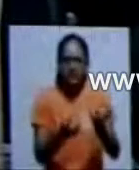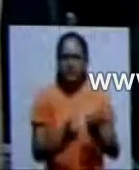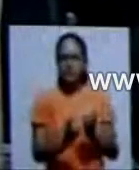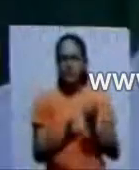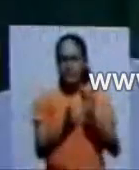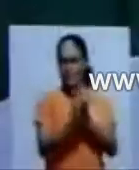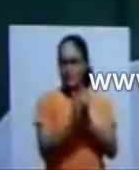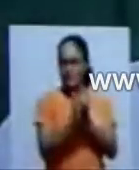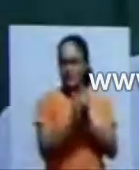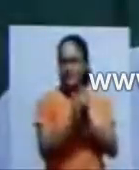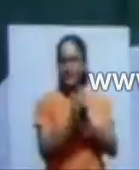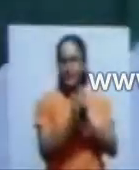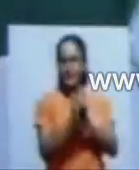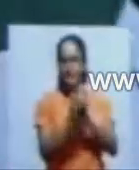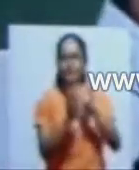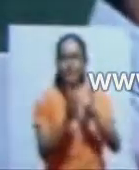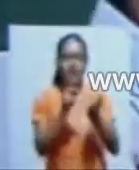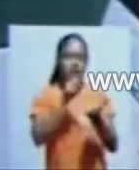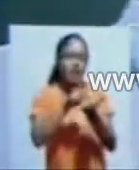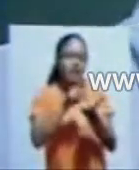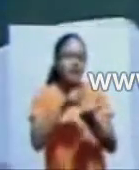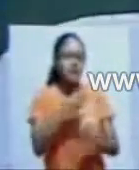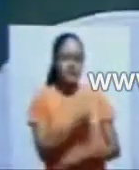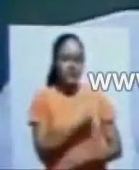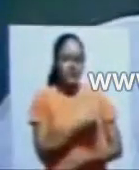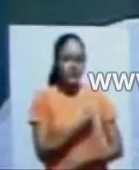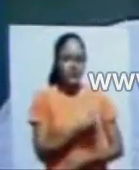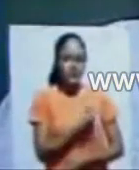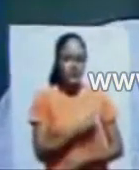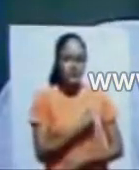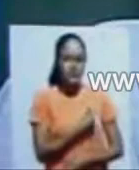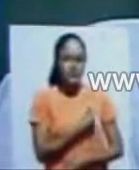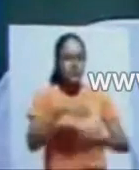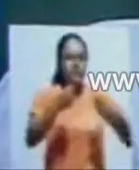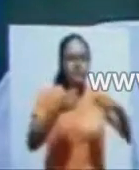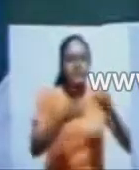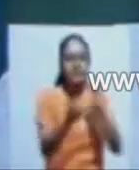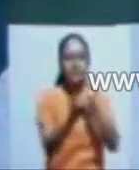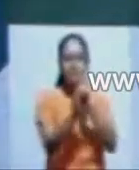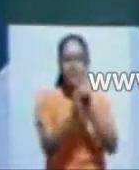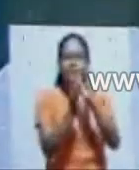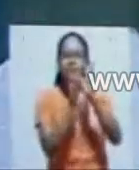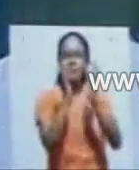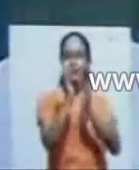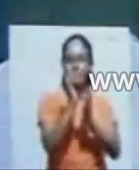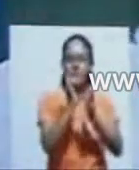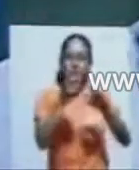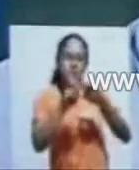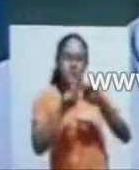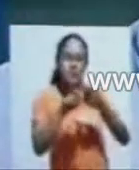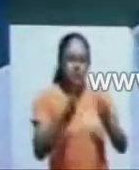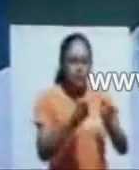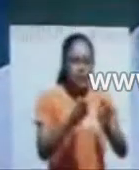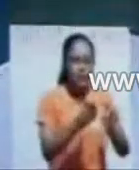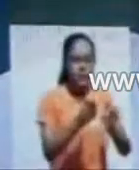vida, você tem que achar Jesus. Jesus diz: eu sou a vida, o caminho e a verdade. Eu vim para